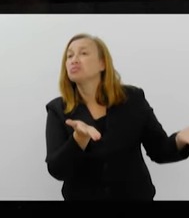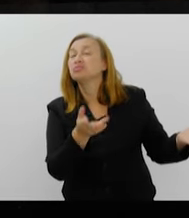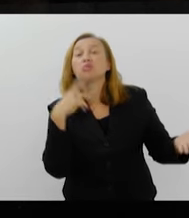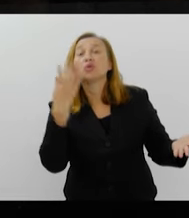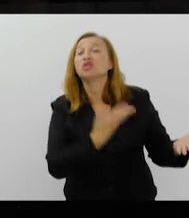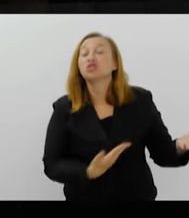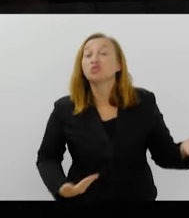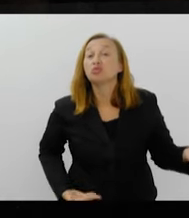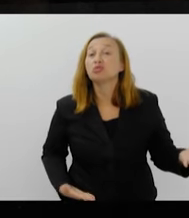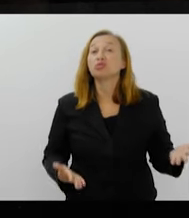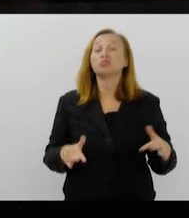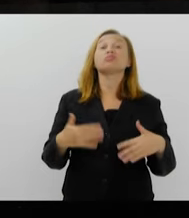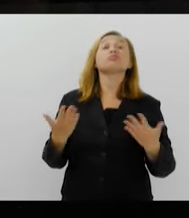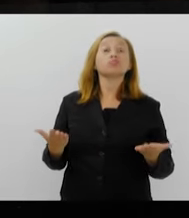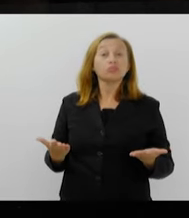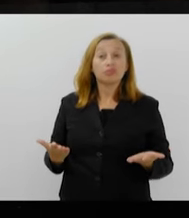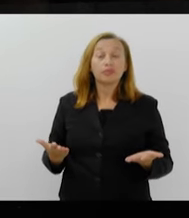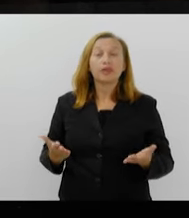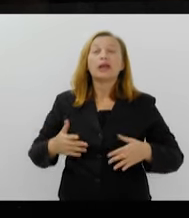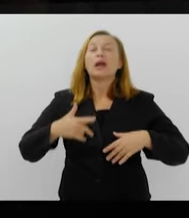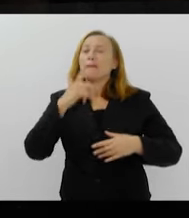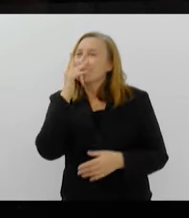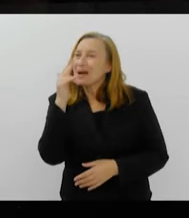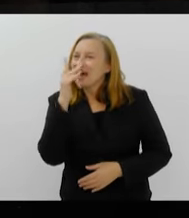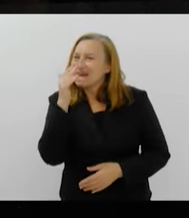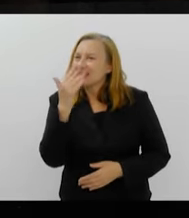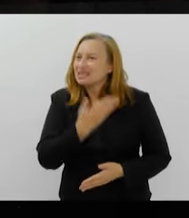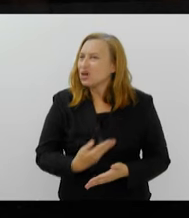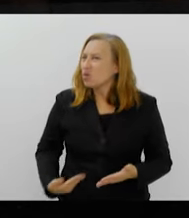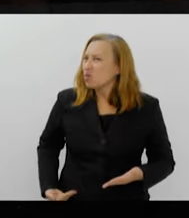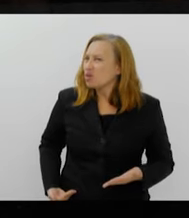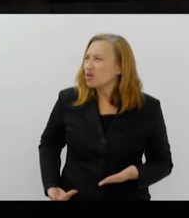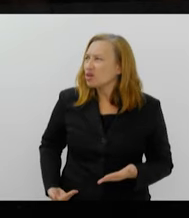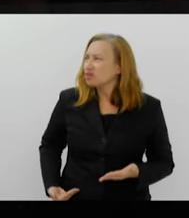públicas. Então, parece que é um governo de casta.